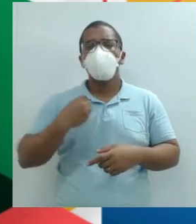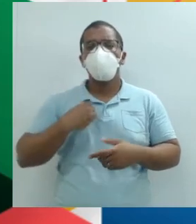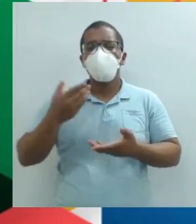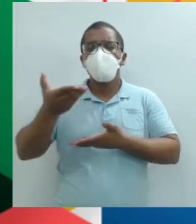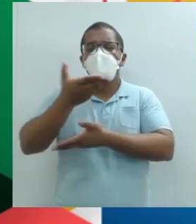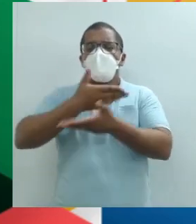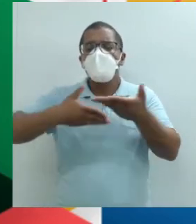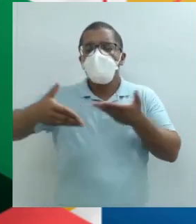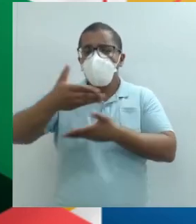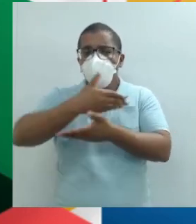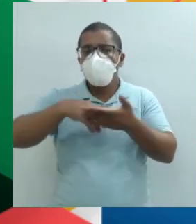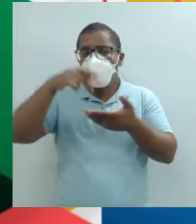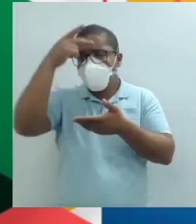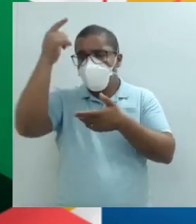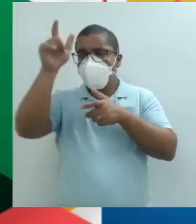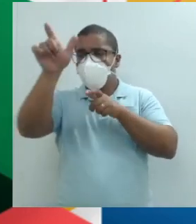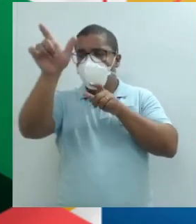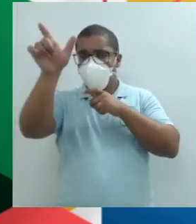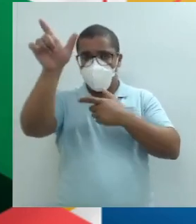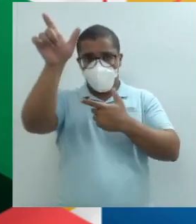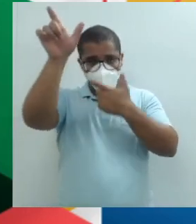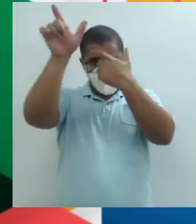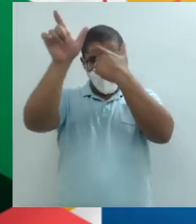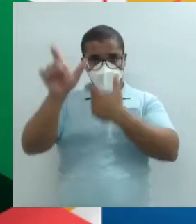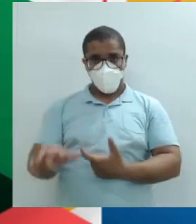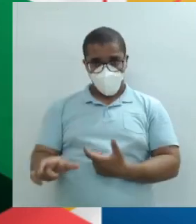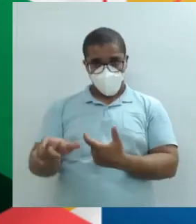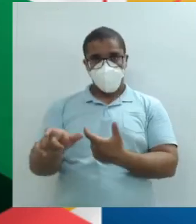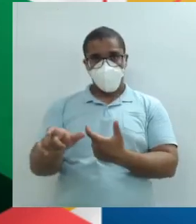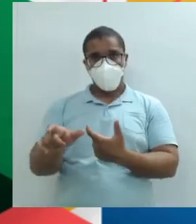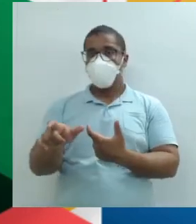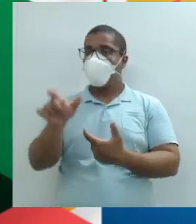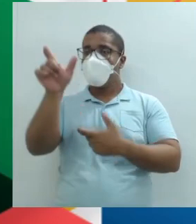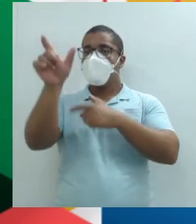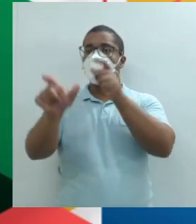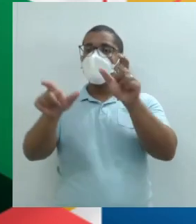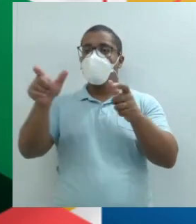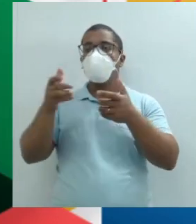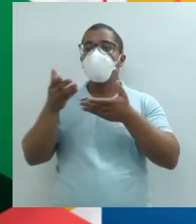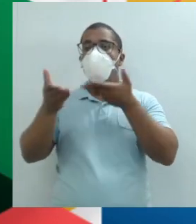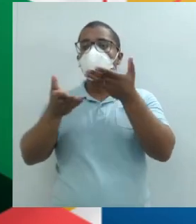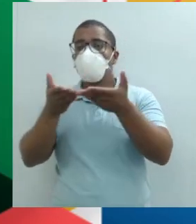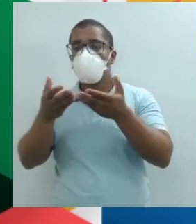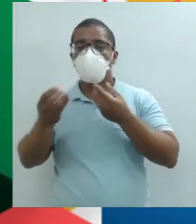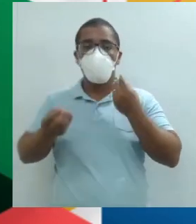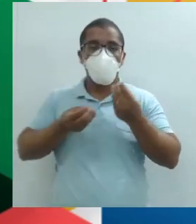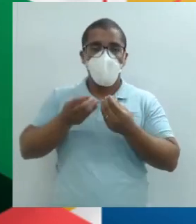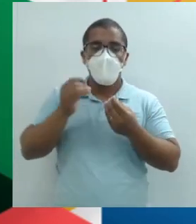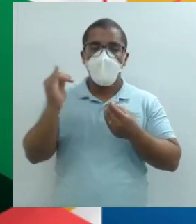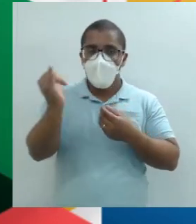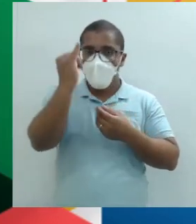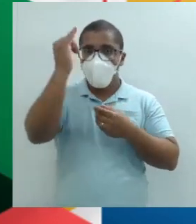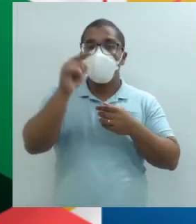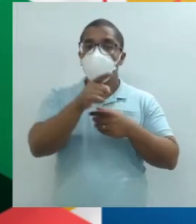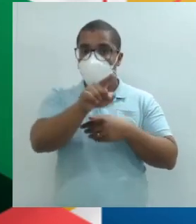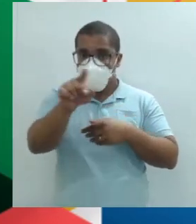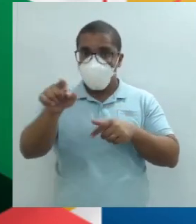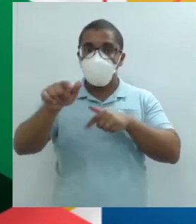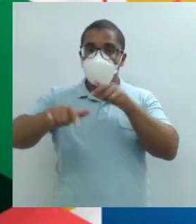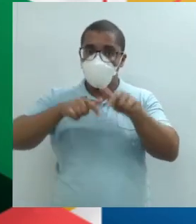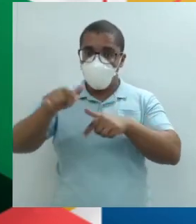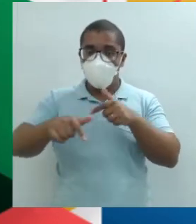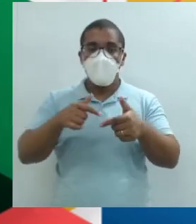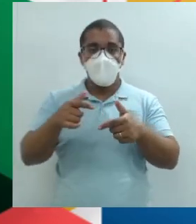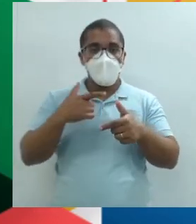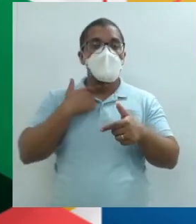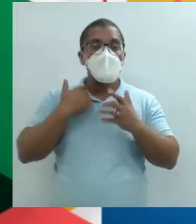as outras pessoas e trata, né, no tratamento, né? É importante o trabalhador, a trabalhadora, a pessoa